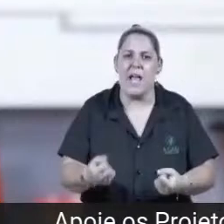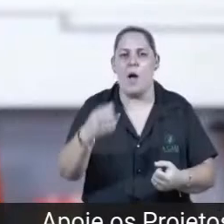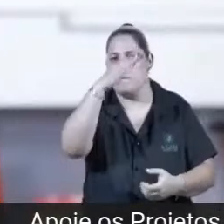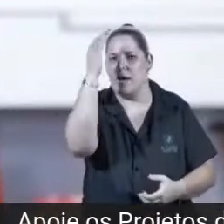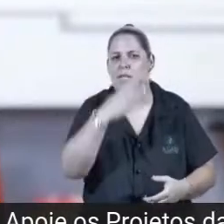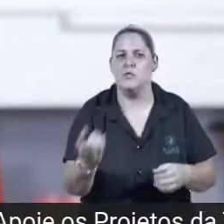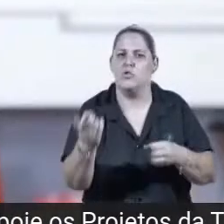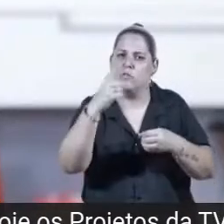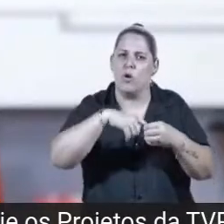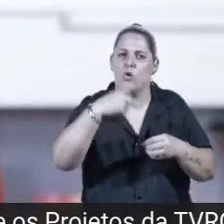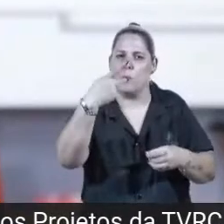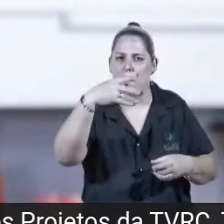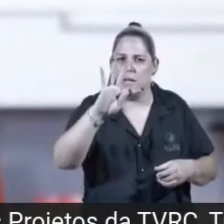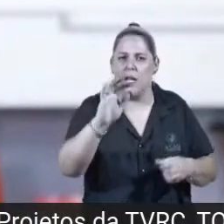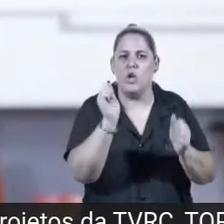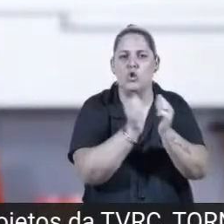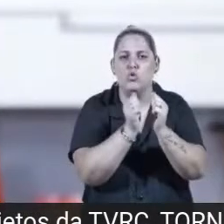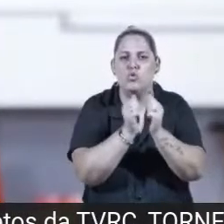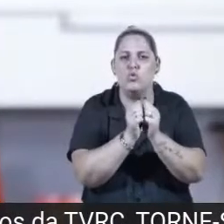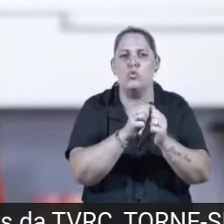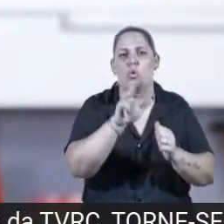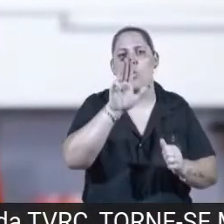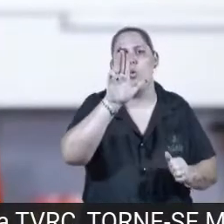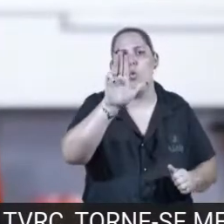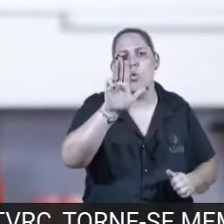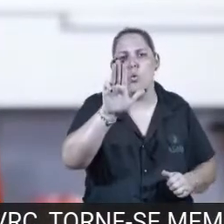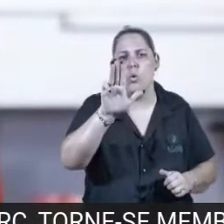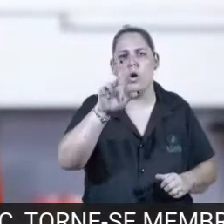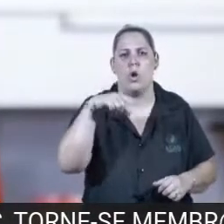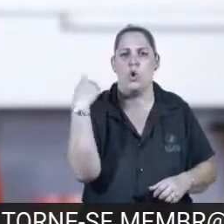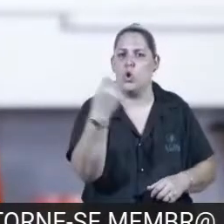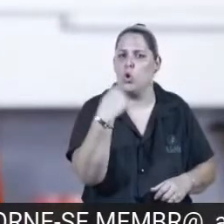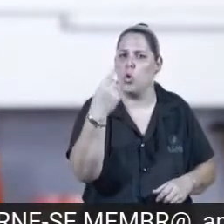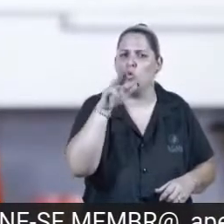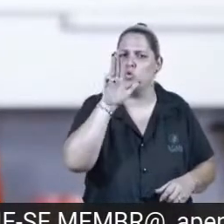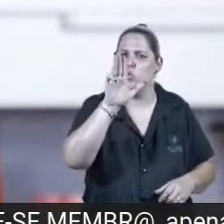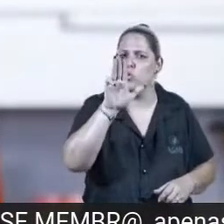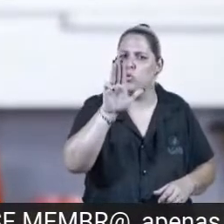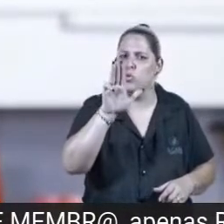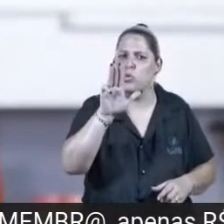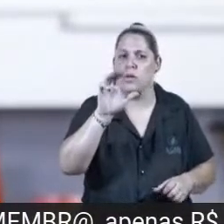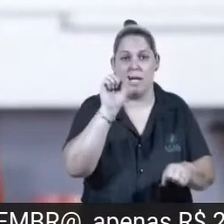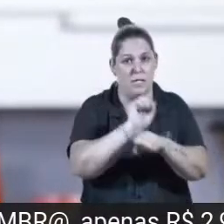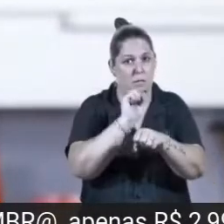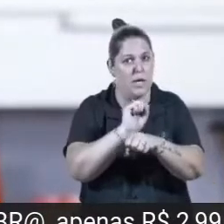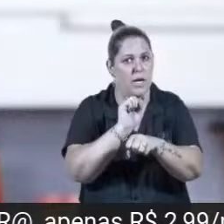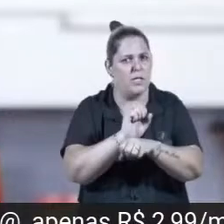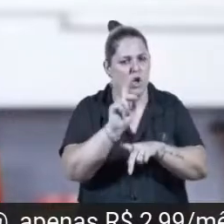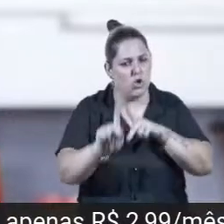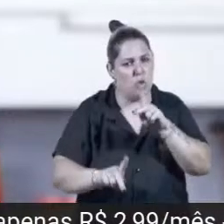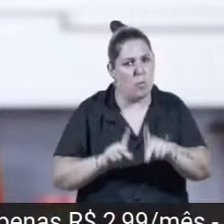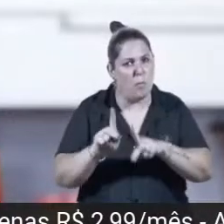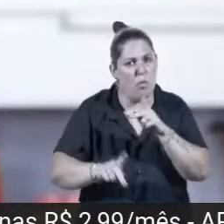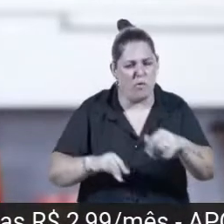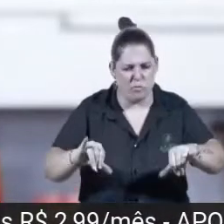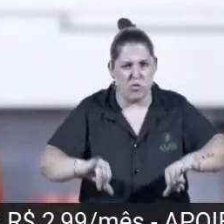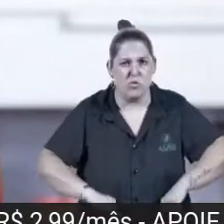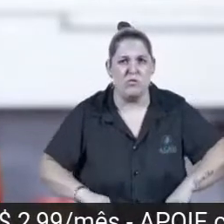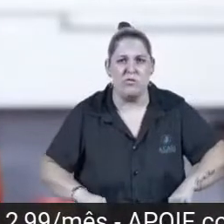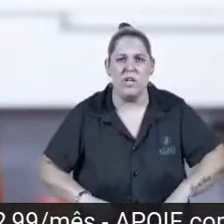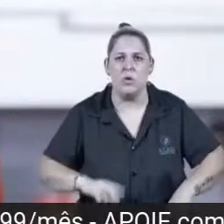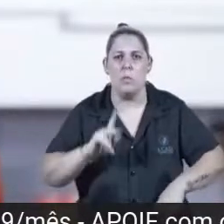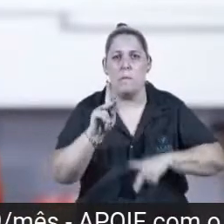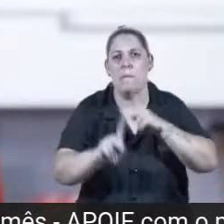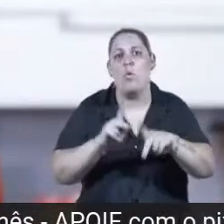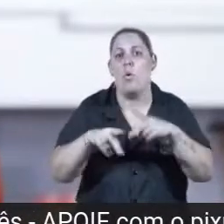Esse partido, junto com Luiz Inácio Lula da Silva, com o nosso Lula, encarna a esperança de um povo sofrido, de um povo que